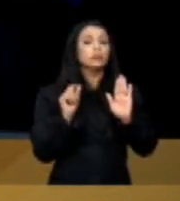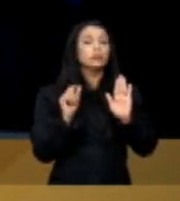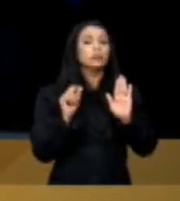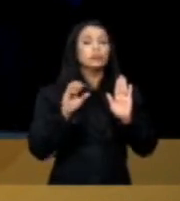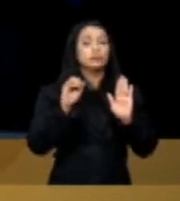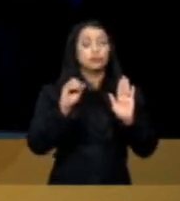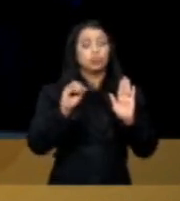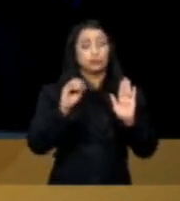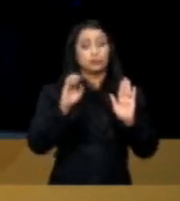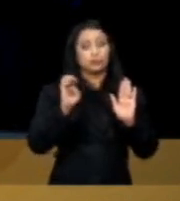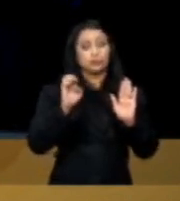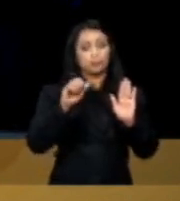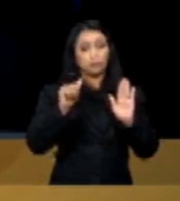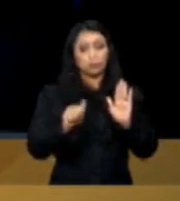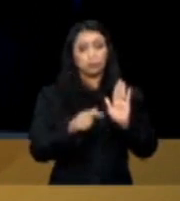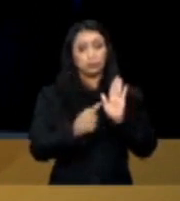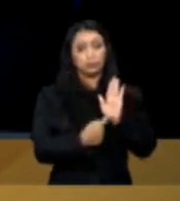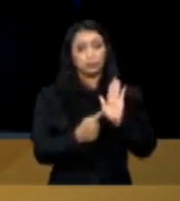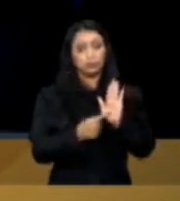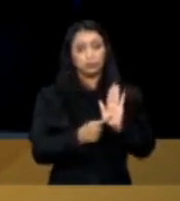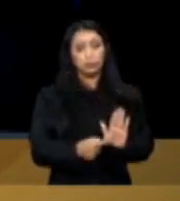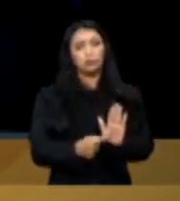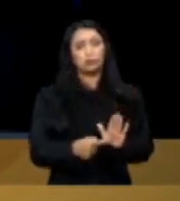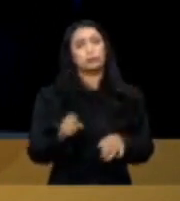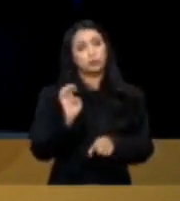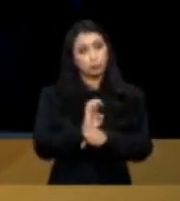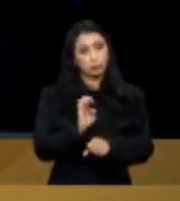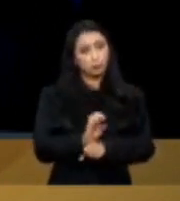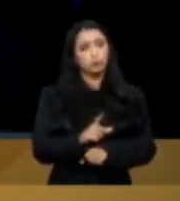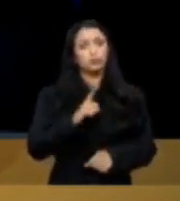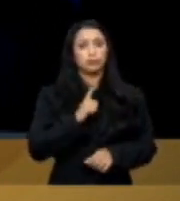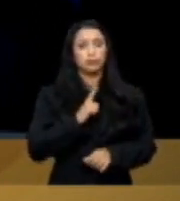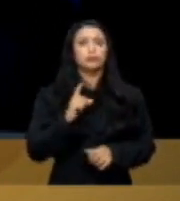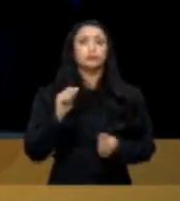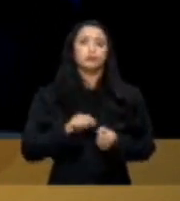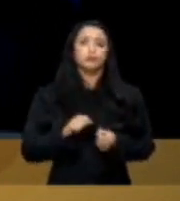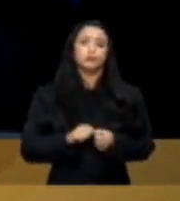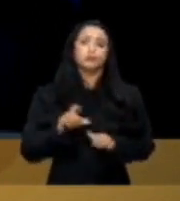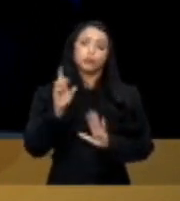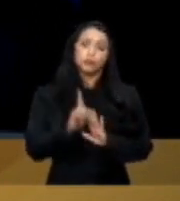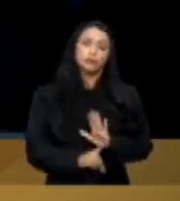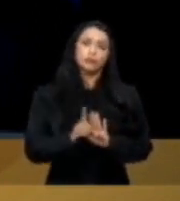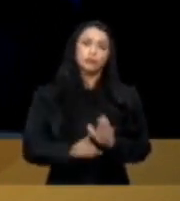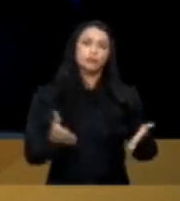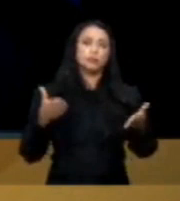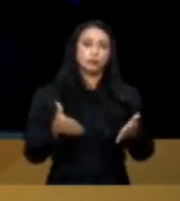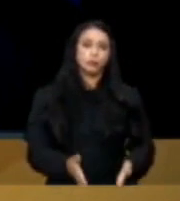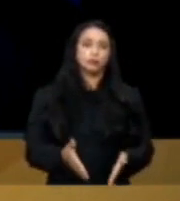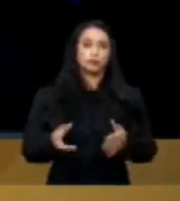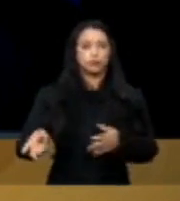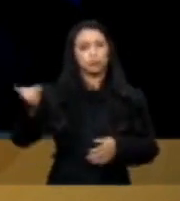artigo 14, que dentre as medidas que os Estados deverão adotar para assegurar o pleno exercício do direito de participar da